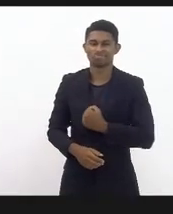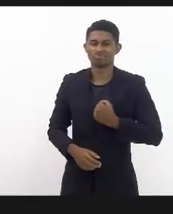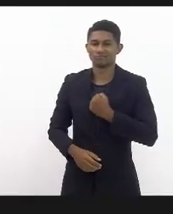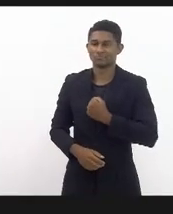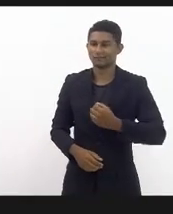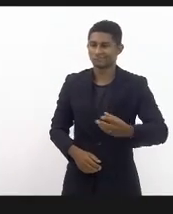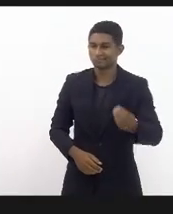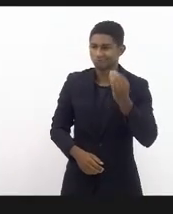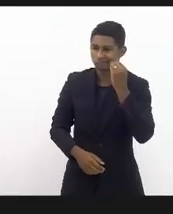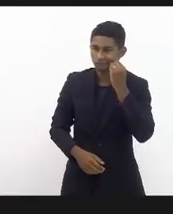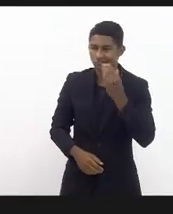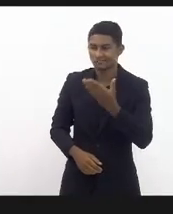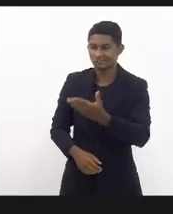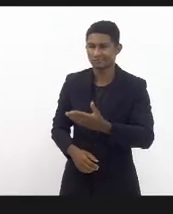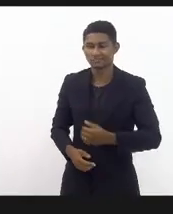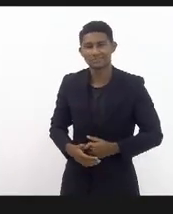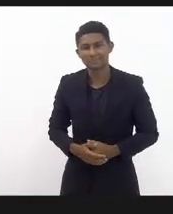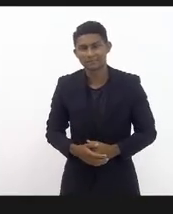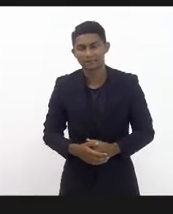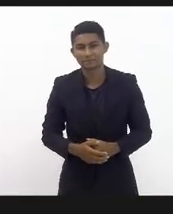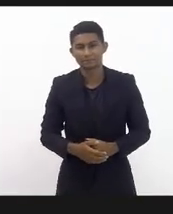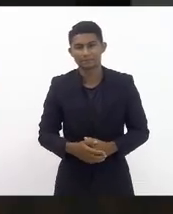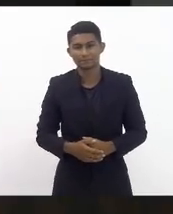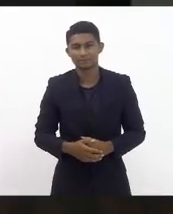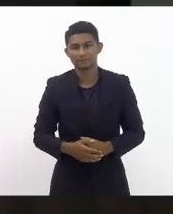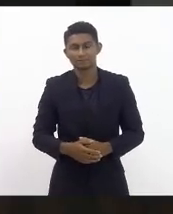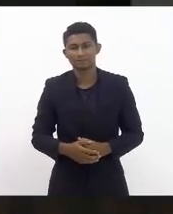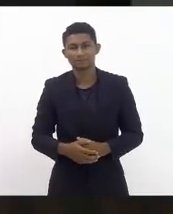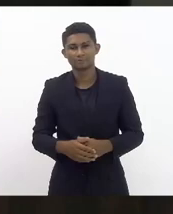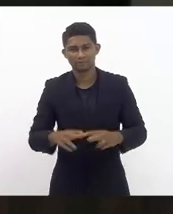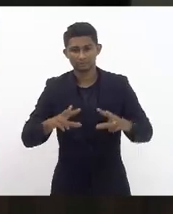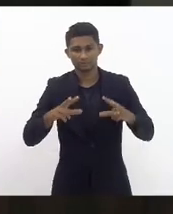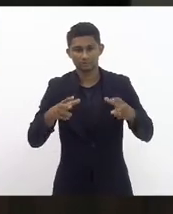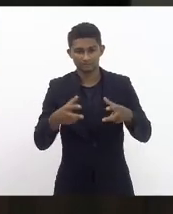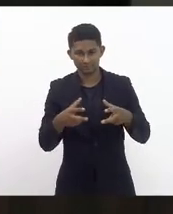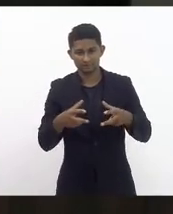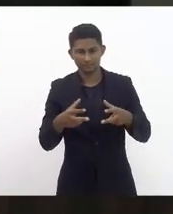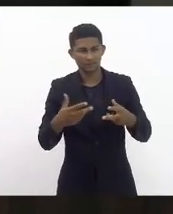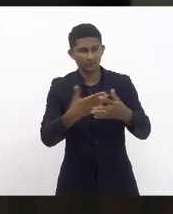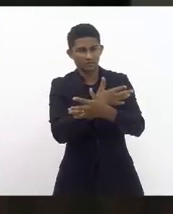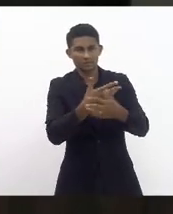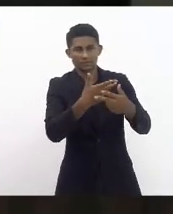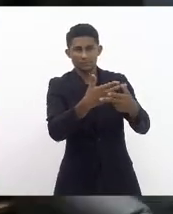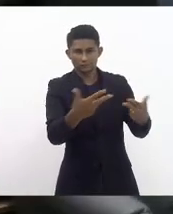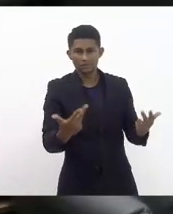beijo. Pela Comissão de Assuntos Municipais, deputado Carlos Macedo.